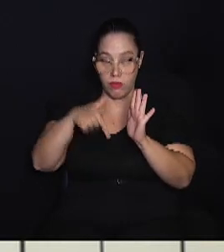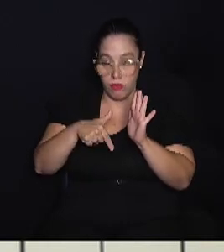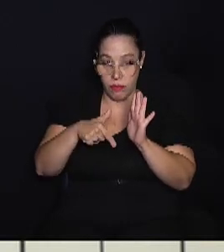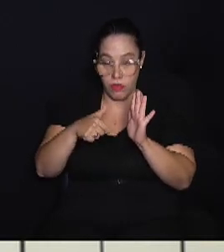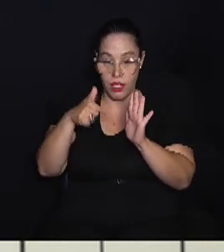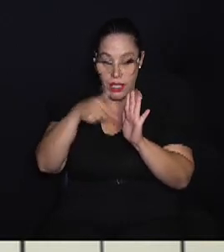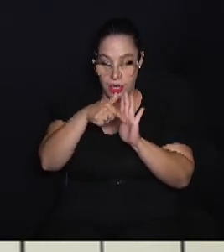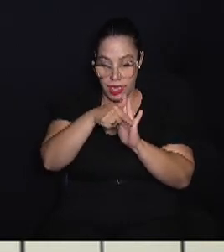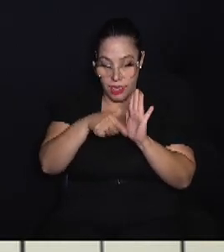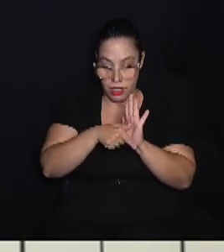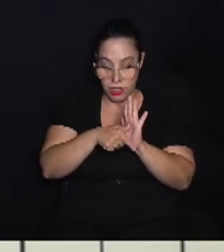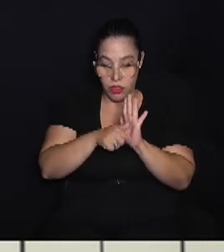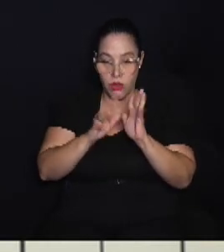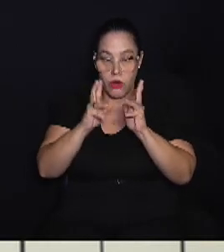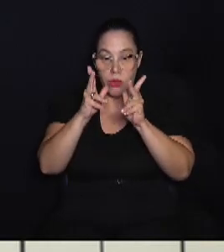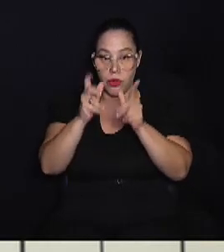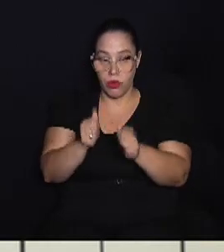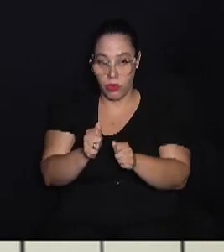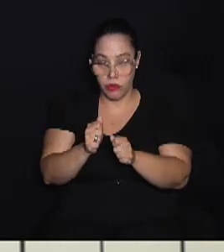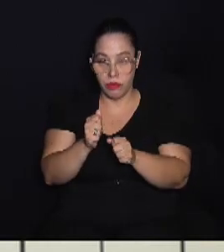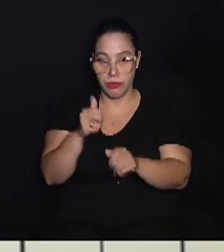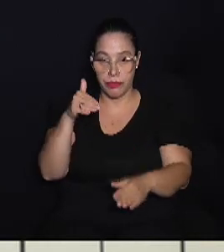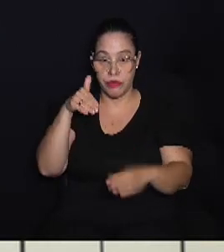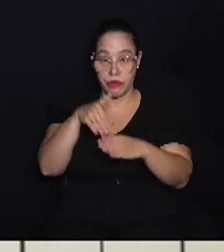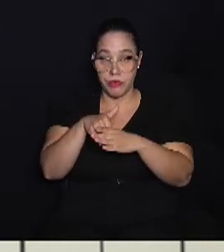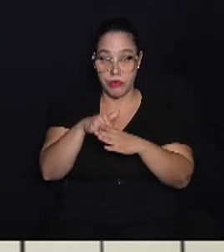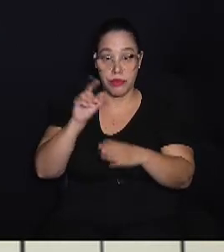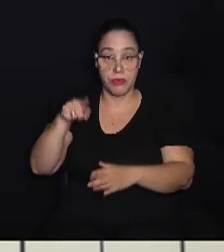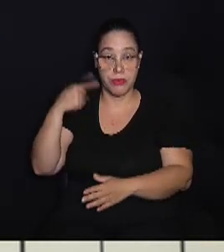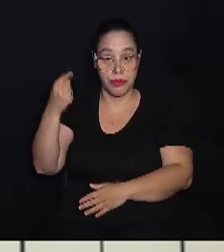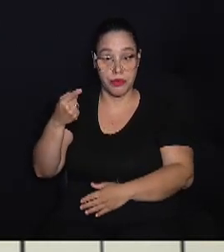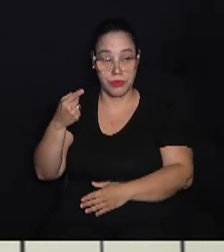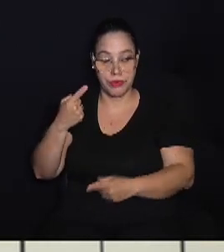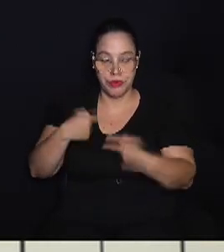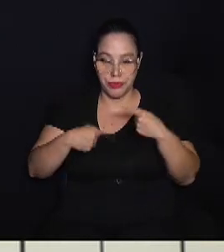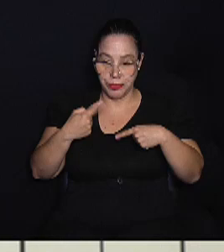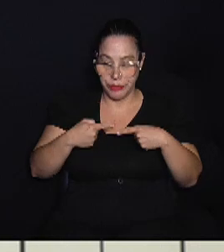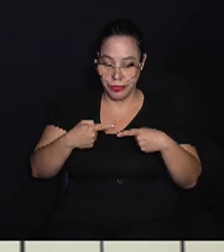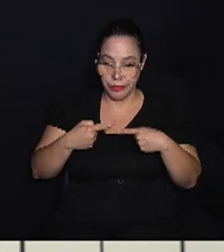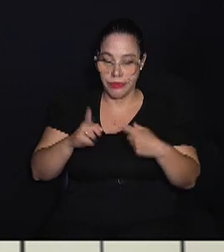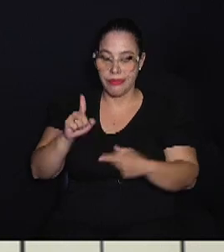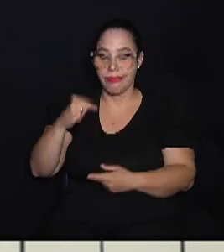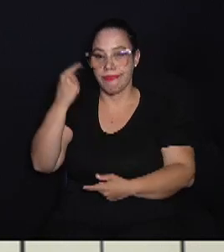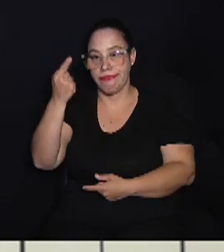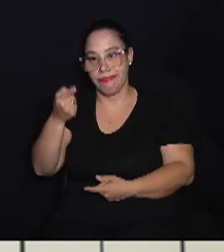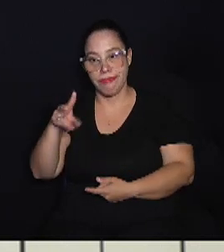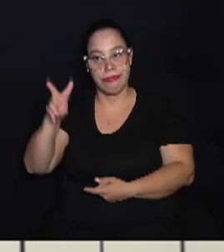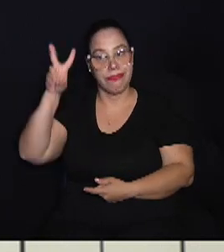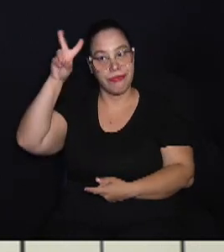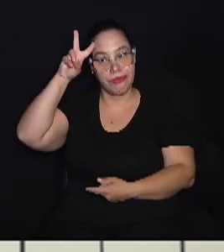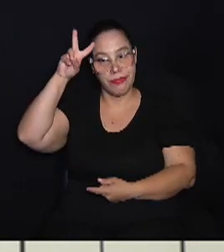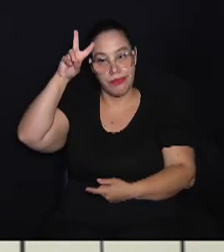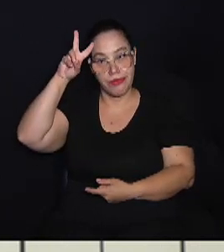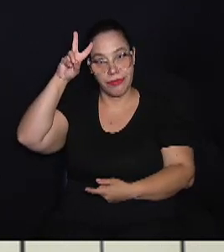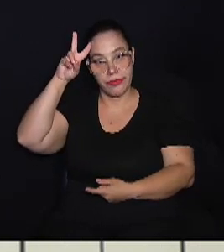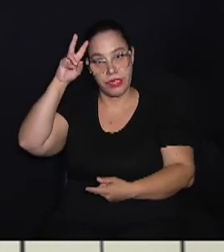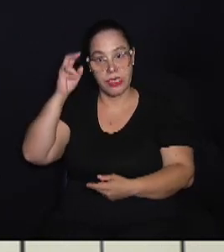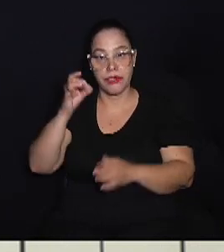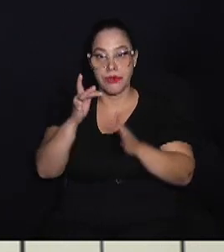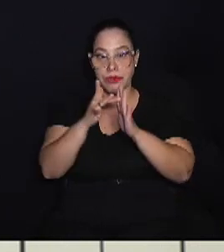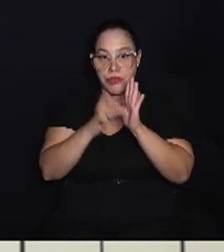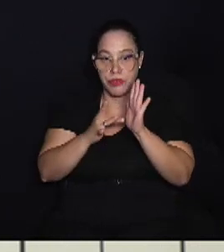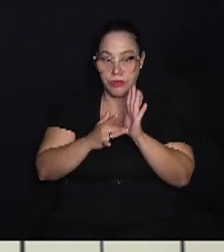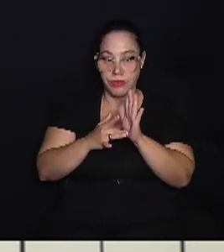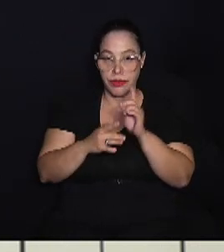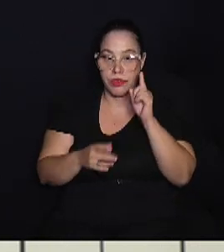7 itens, todos aí votados na próxima, devem ser analisados na próxima segunda-feira. Mais detalhes lá no